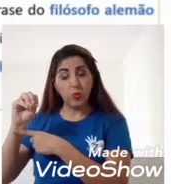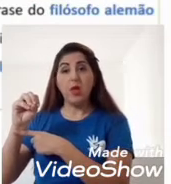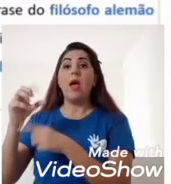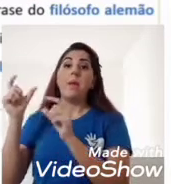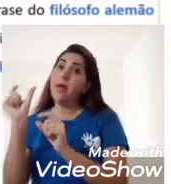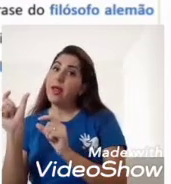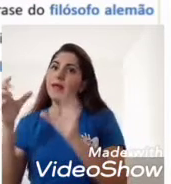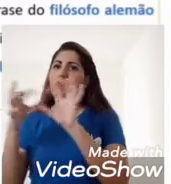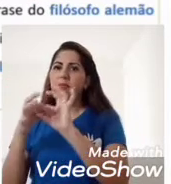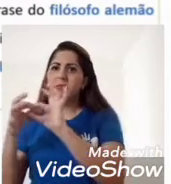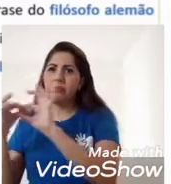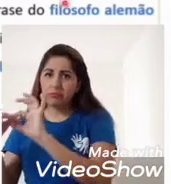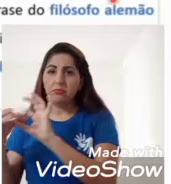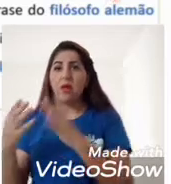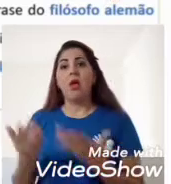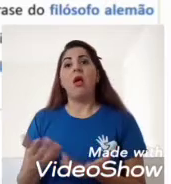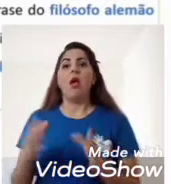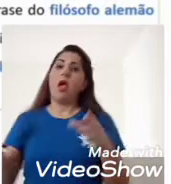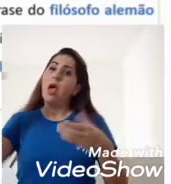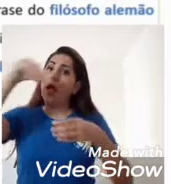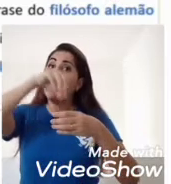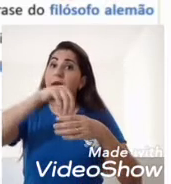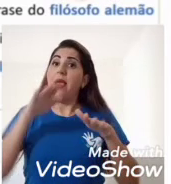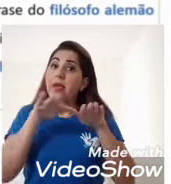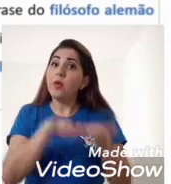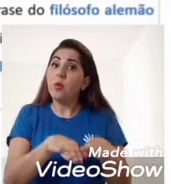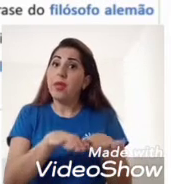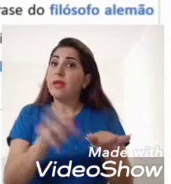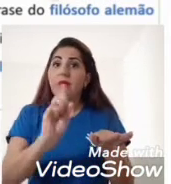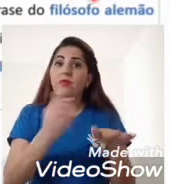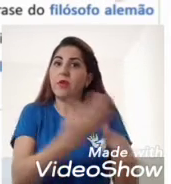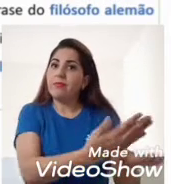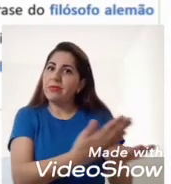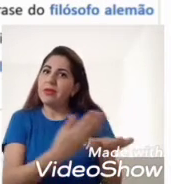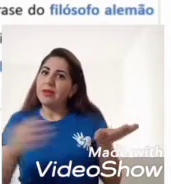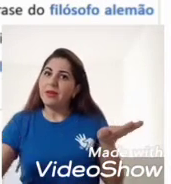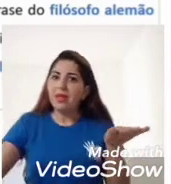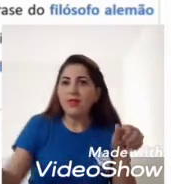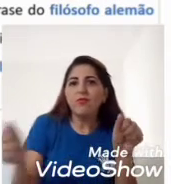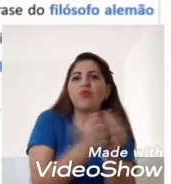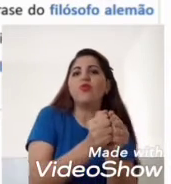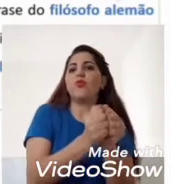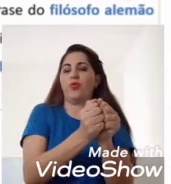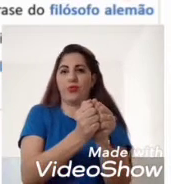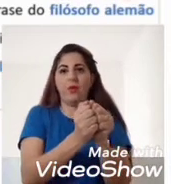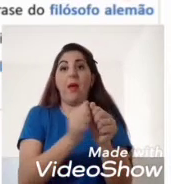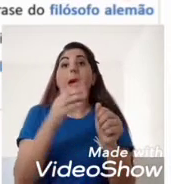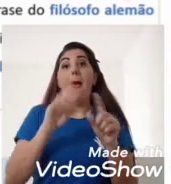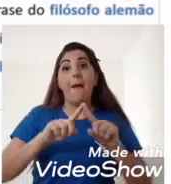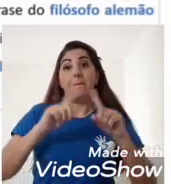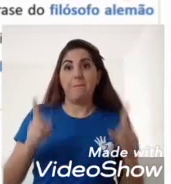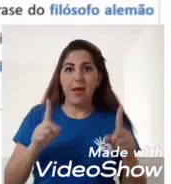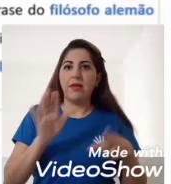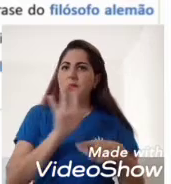também respeitar e crescer junto com o outro. Olha aí a ideia de continuação, né, de adição. Tem